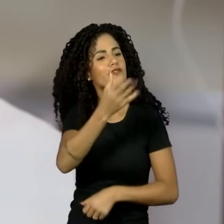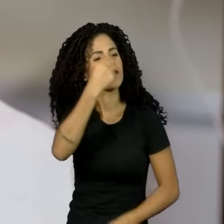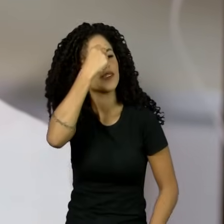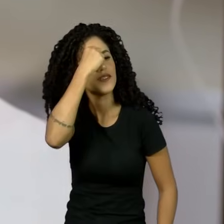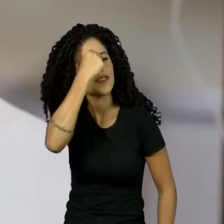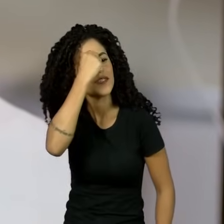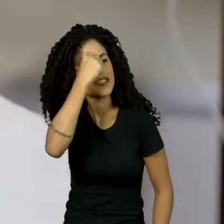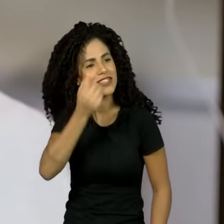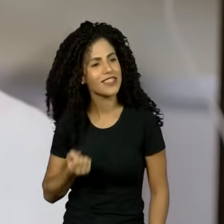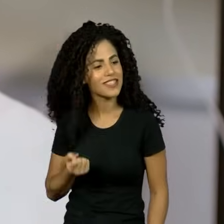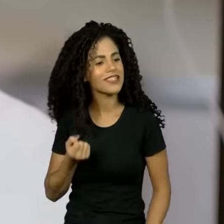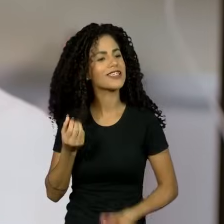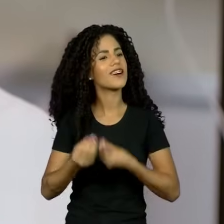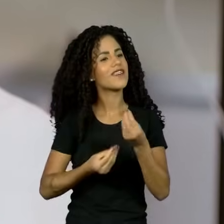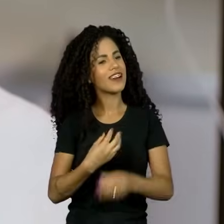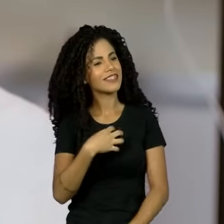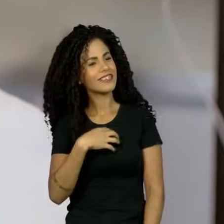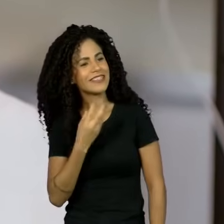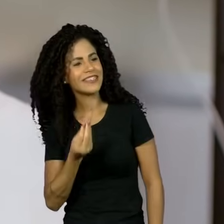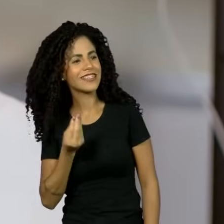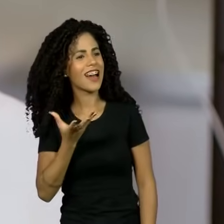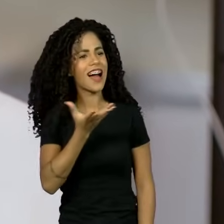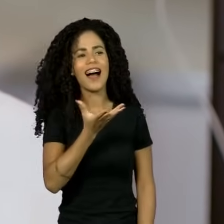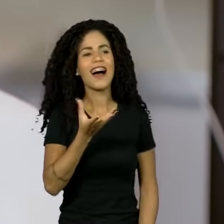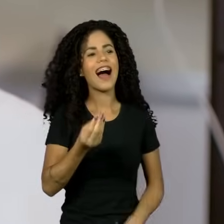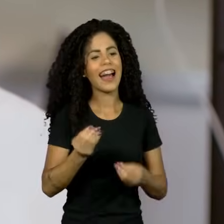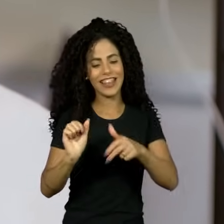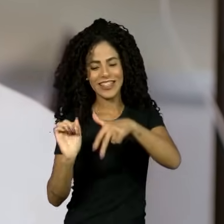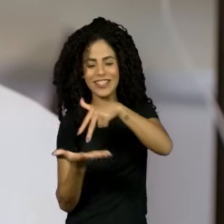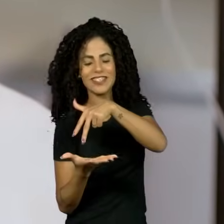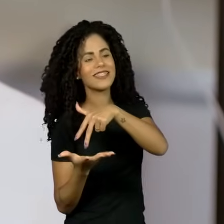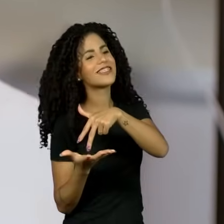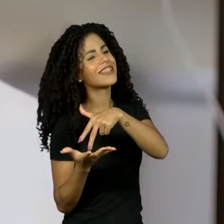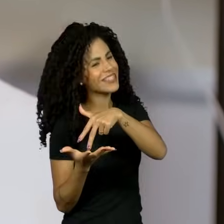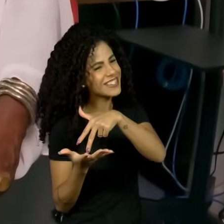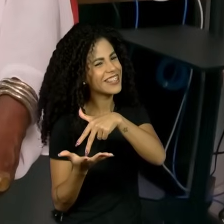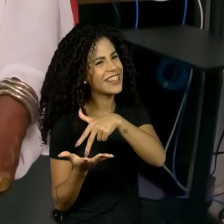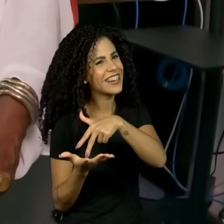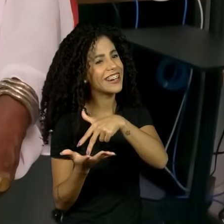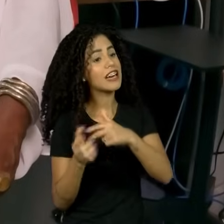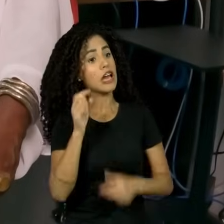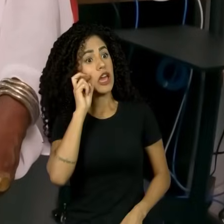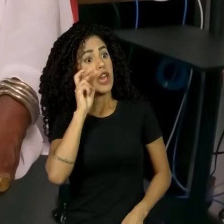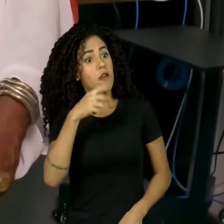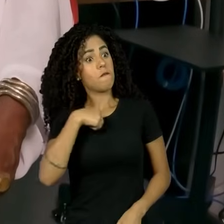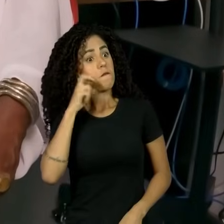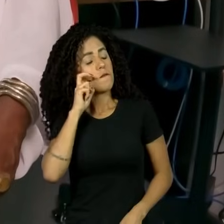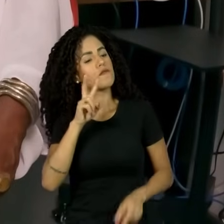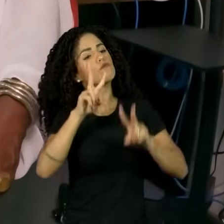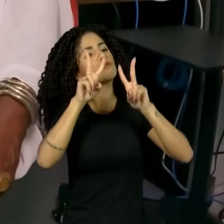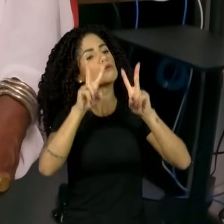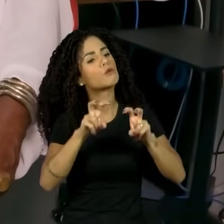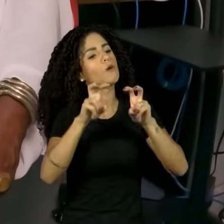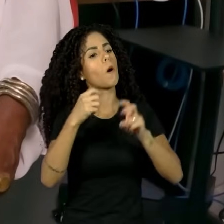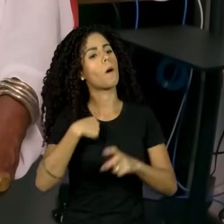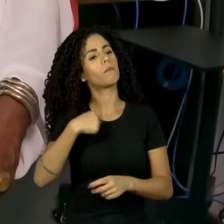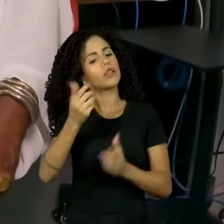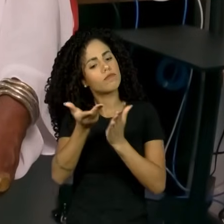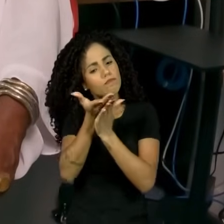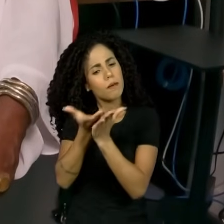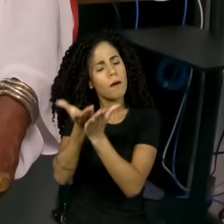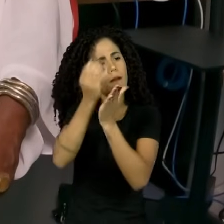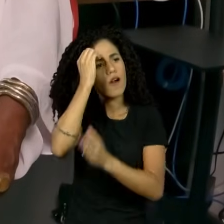Conceição Evaristo, aqui comigo no Estação Livre. Ouvi você falar muito sobre a